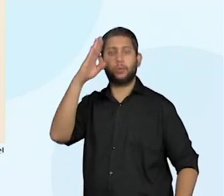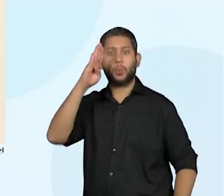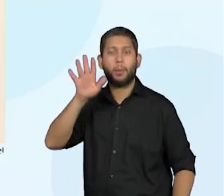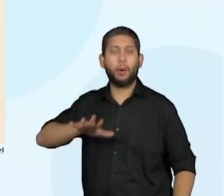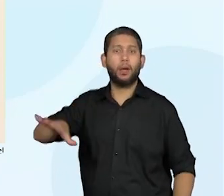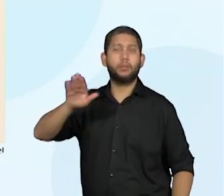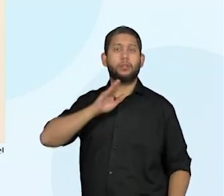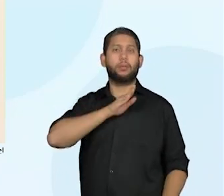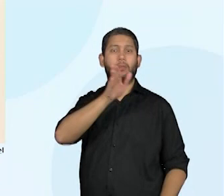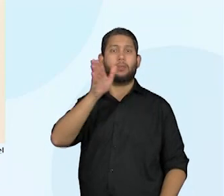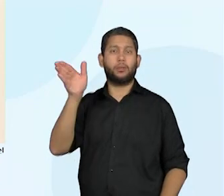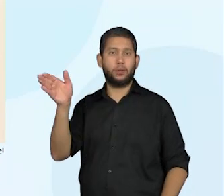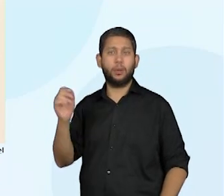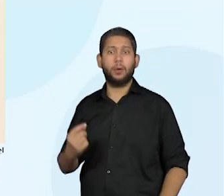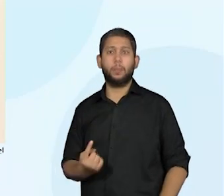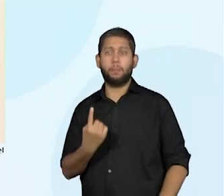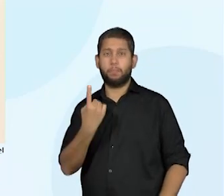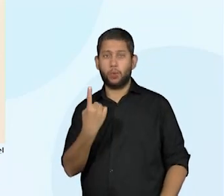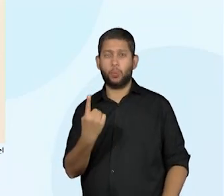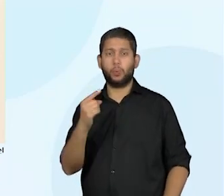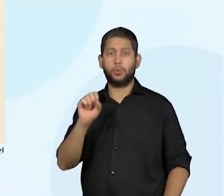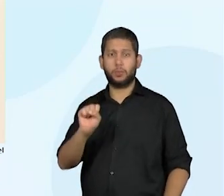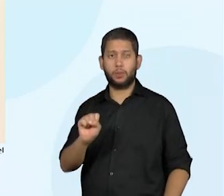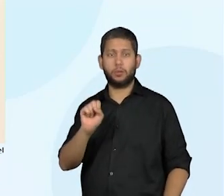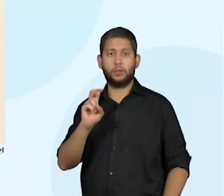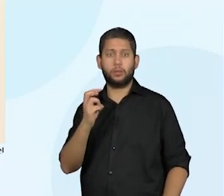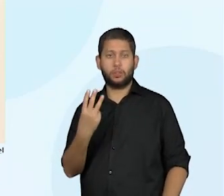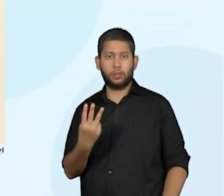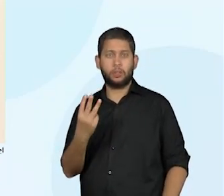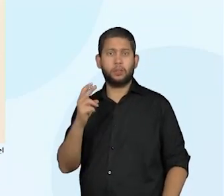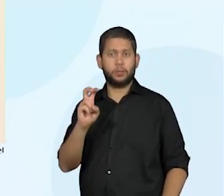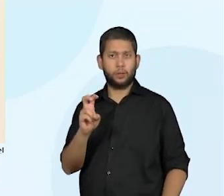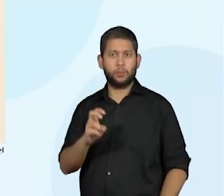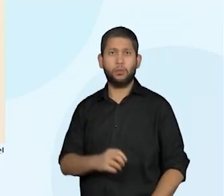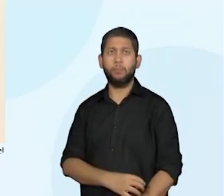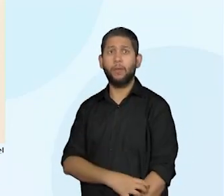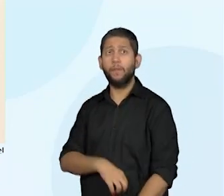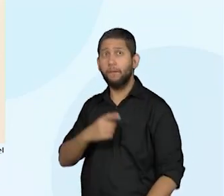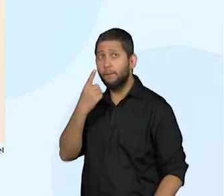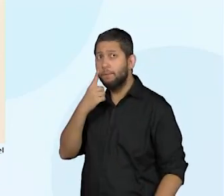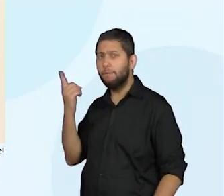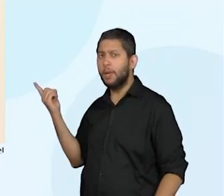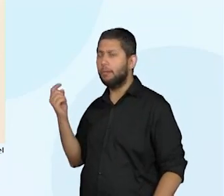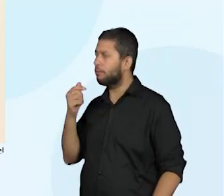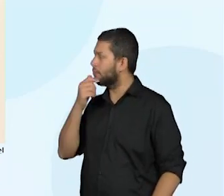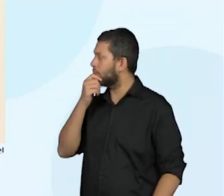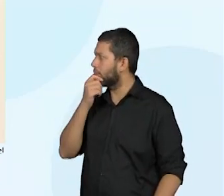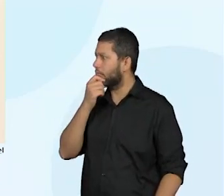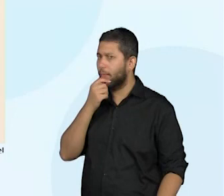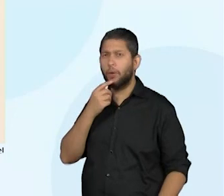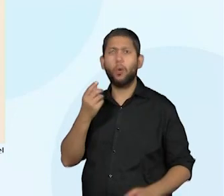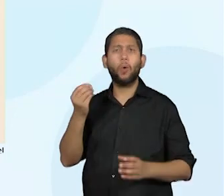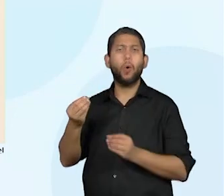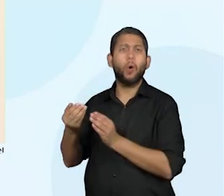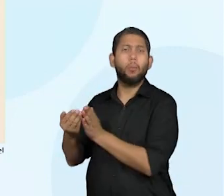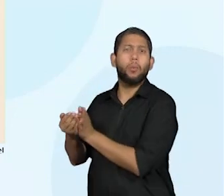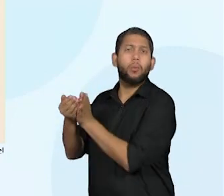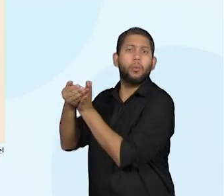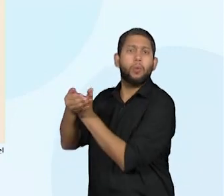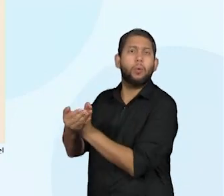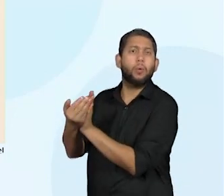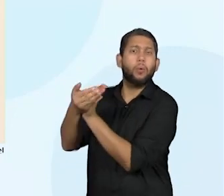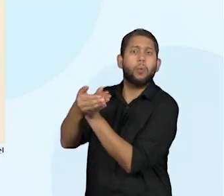em 1835. Olha só, a gente percebe aqui como os africanos vinham